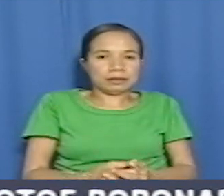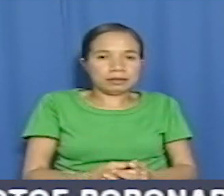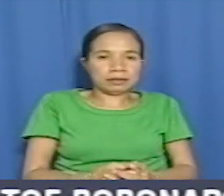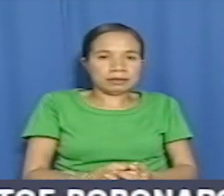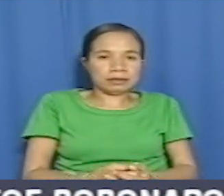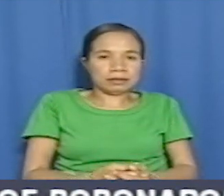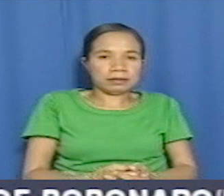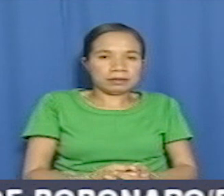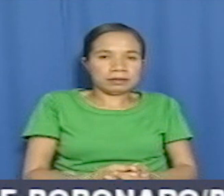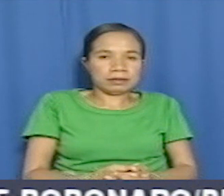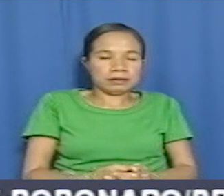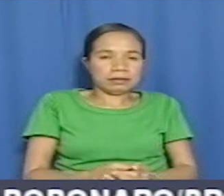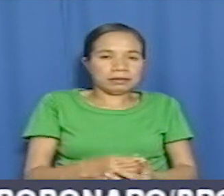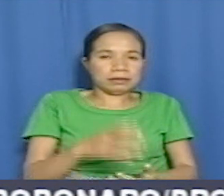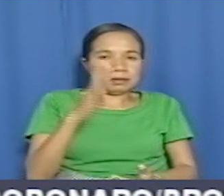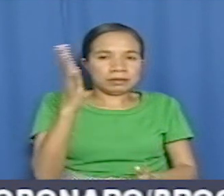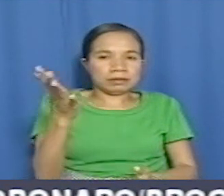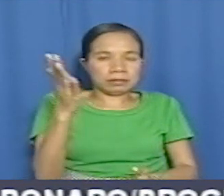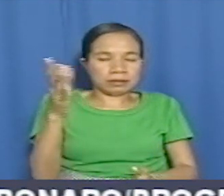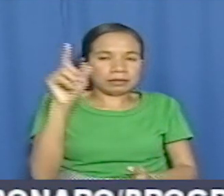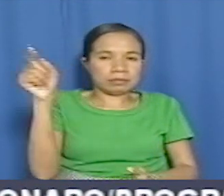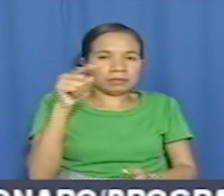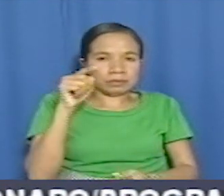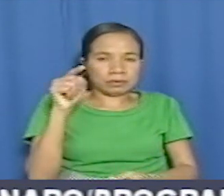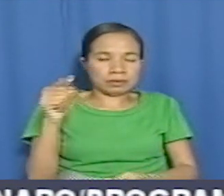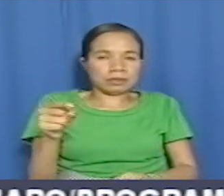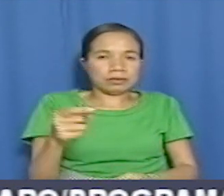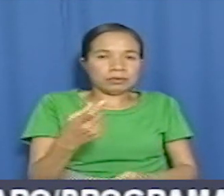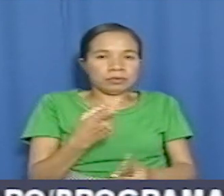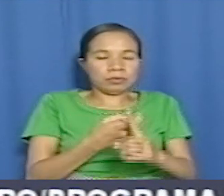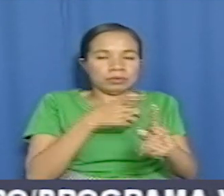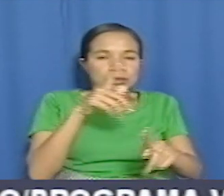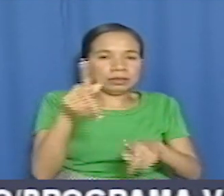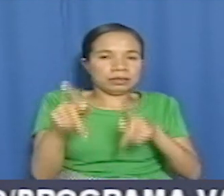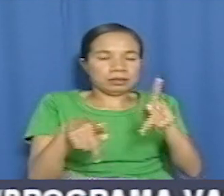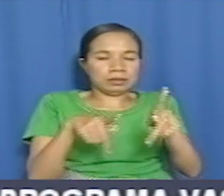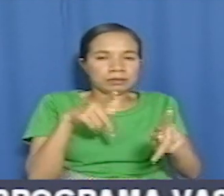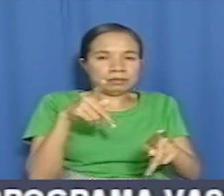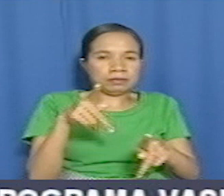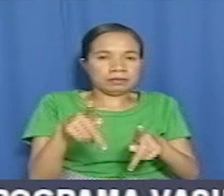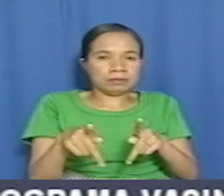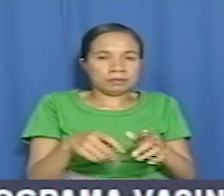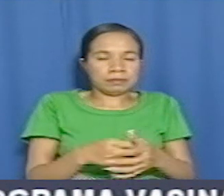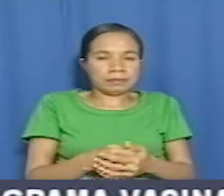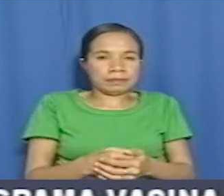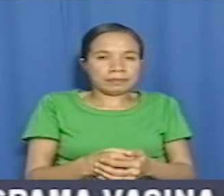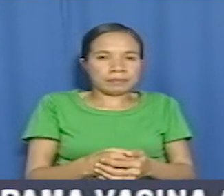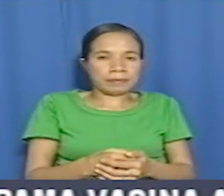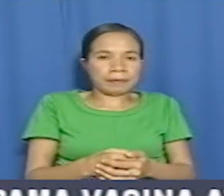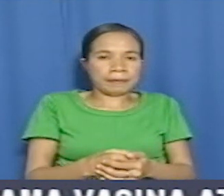mais de 50% fosse também a total população, mas registrado e